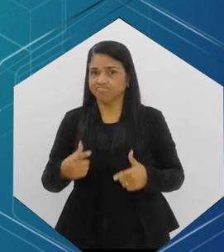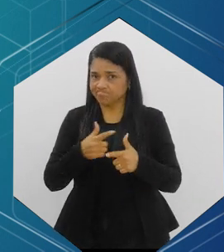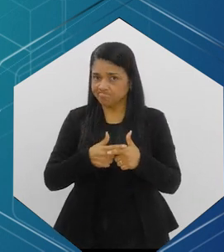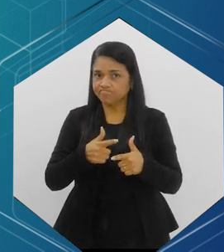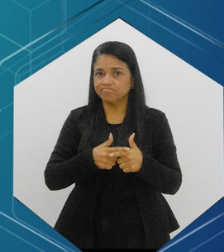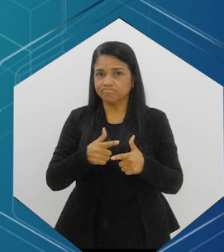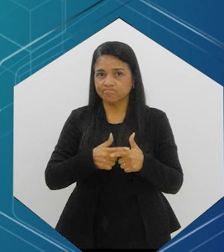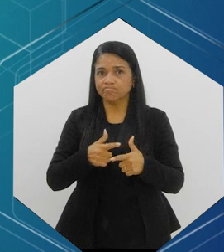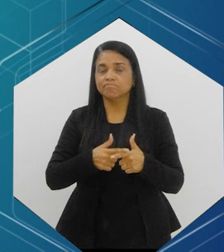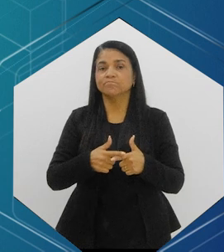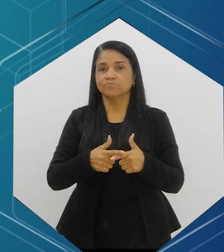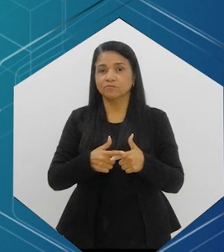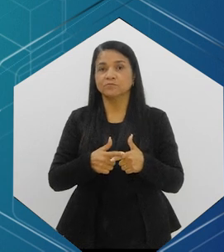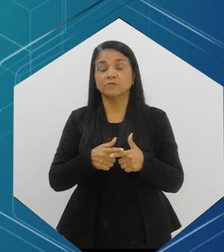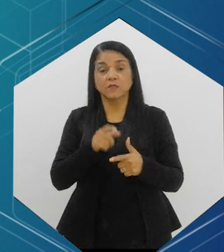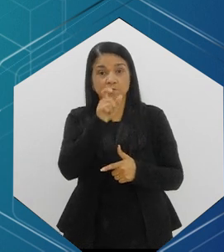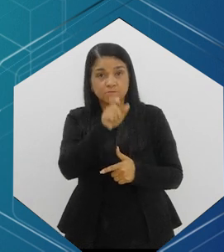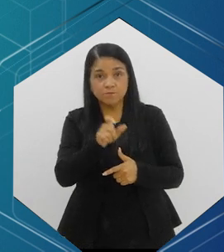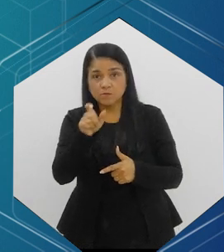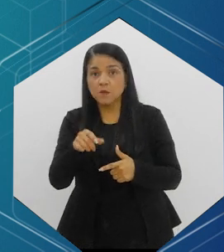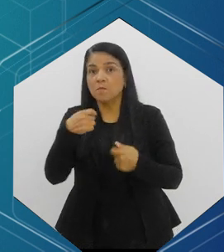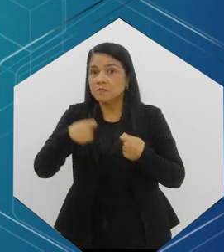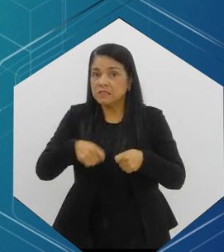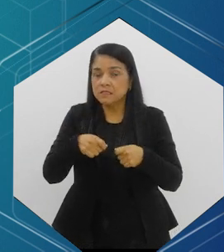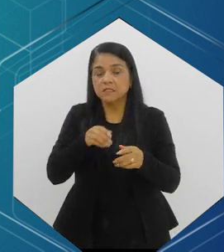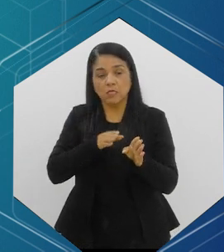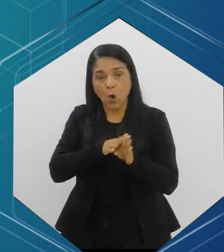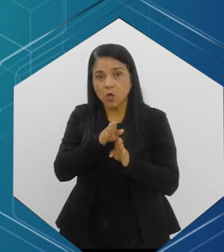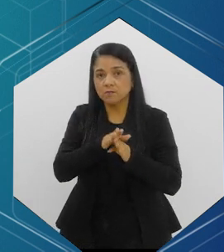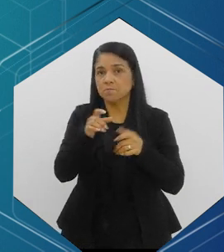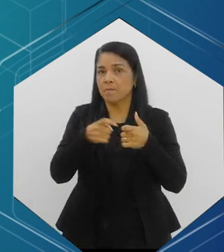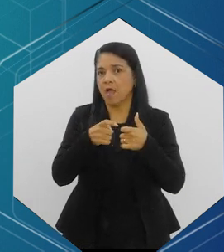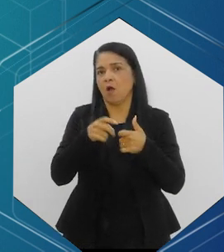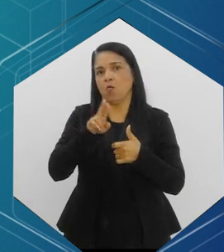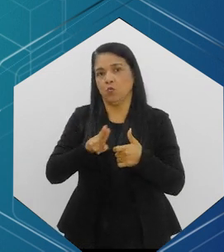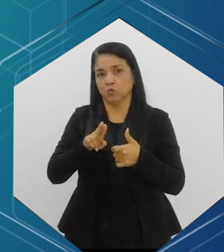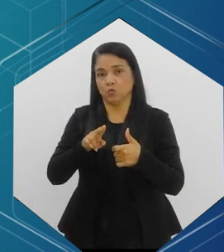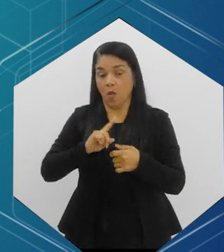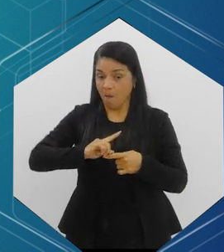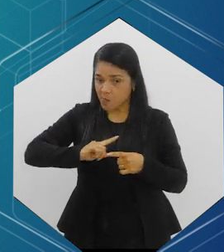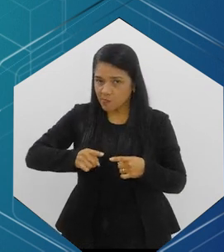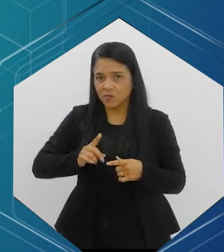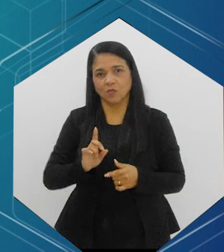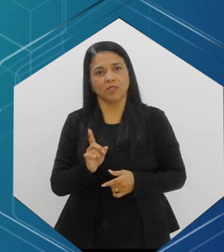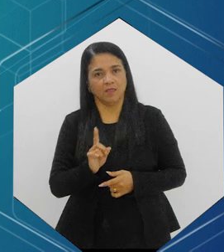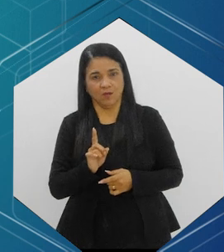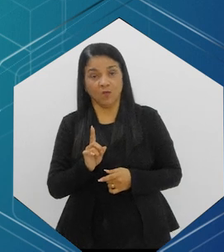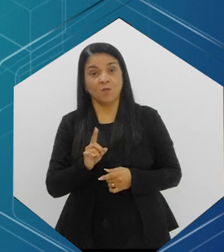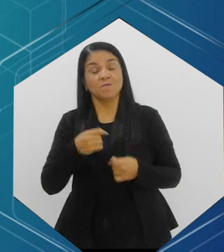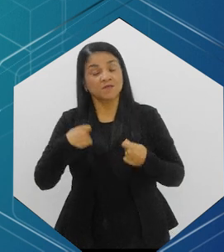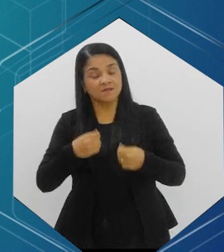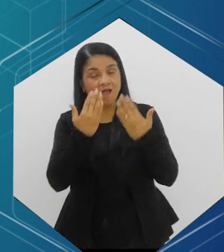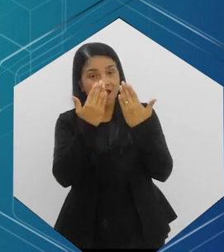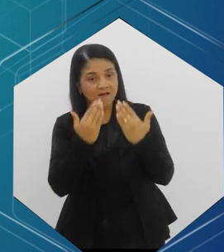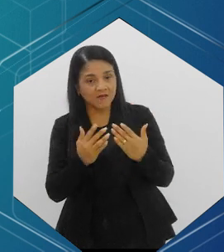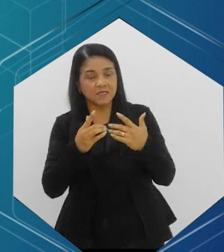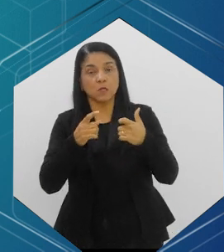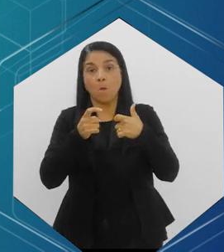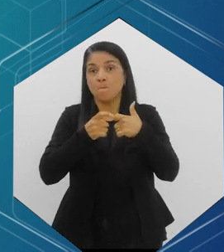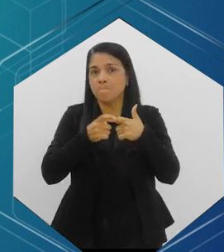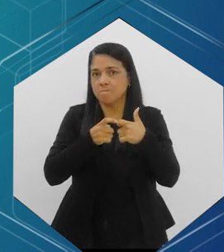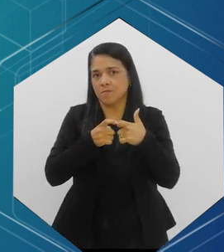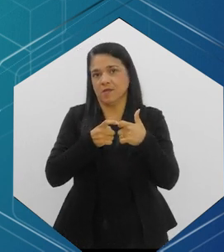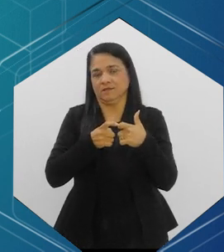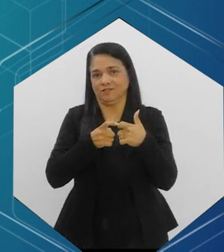Então, assim, paciente tem que ter indicação de uso. É proibido? Não. Desde que o paciente seja avaliado e